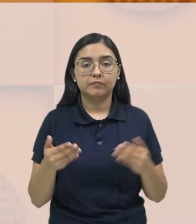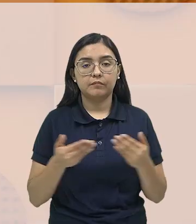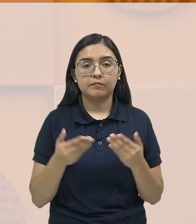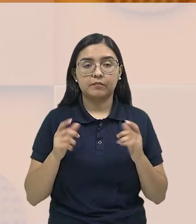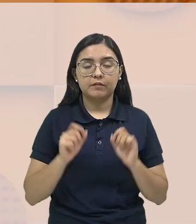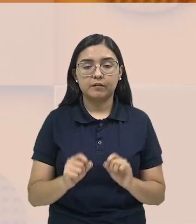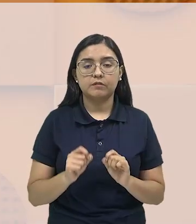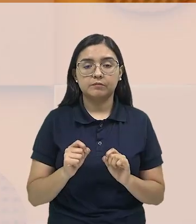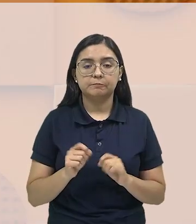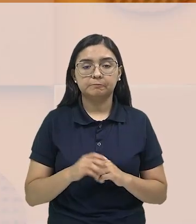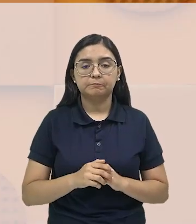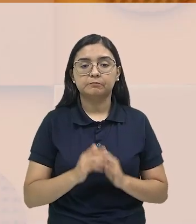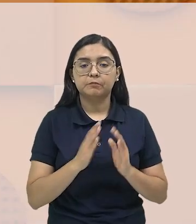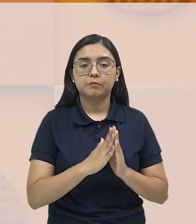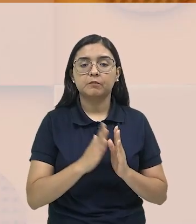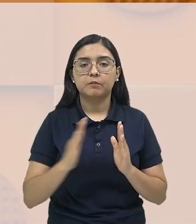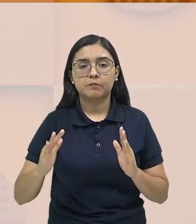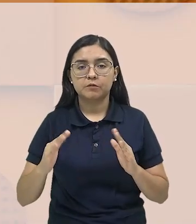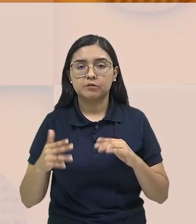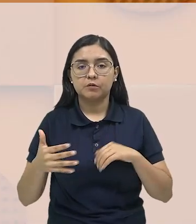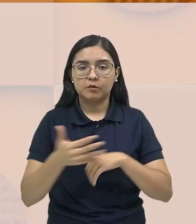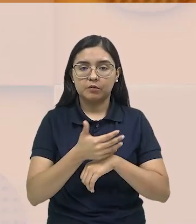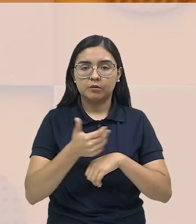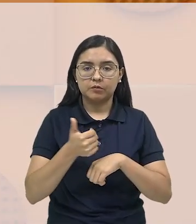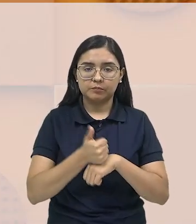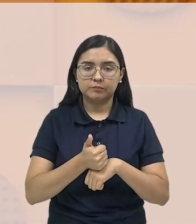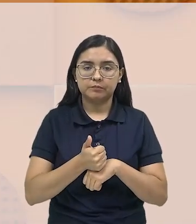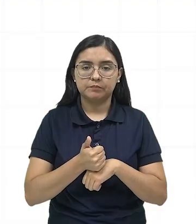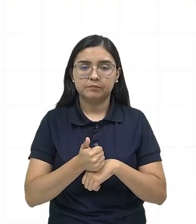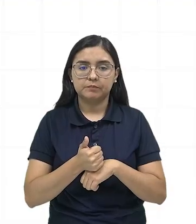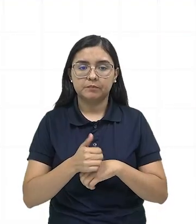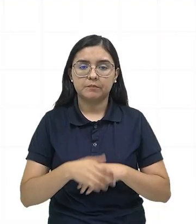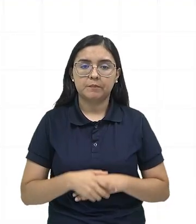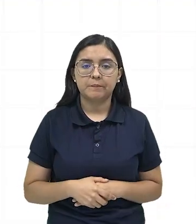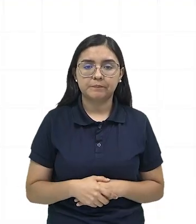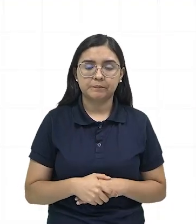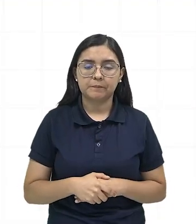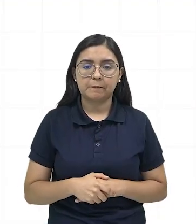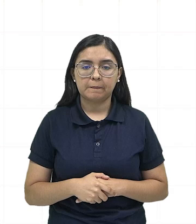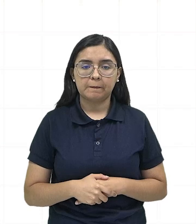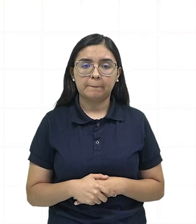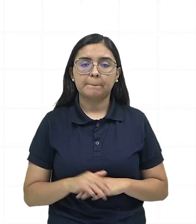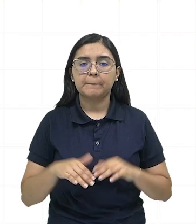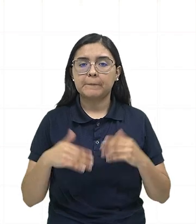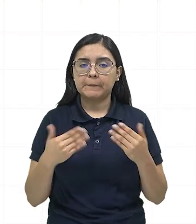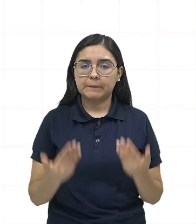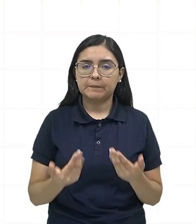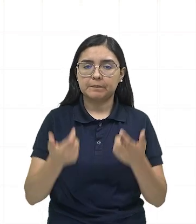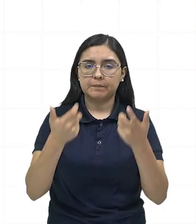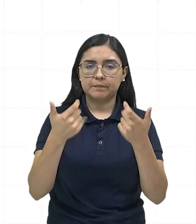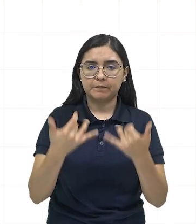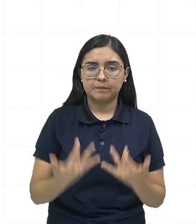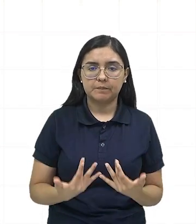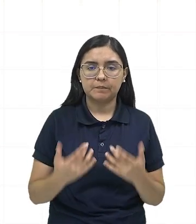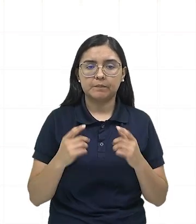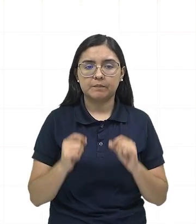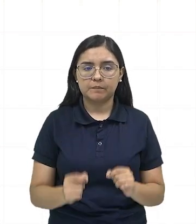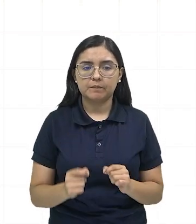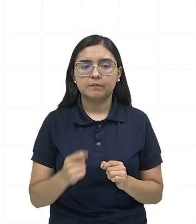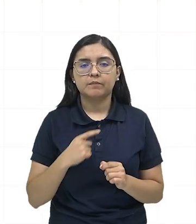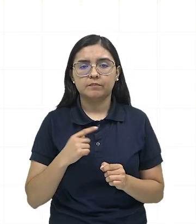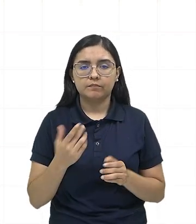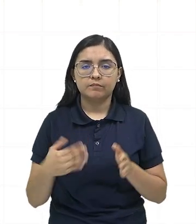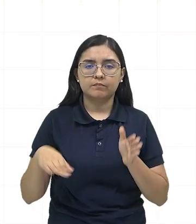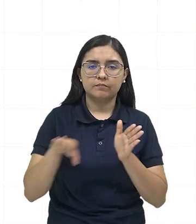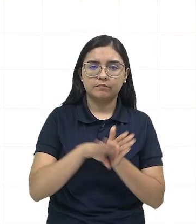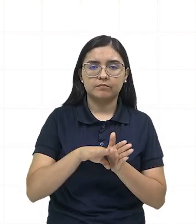falando do processo de colonização americano. Falei para vocês, né, sobre a chegada dos